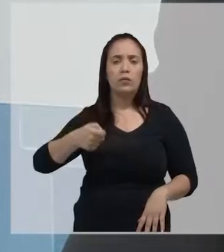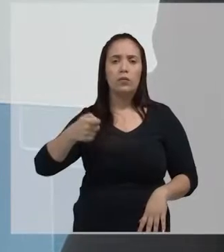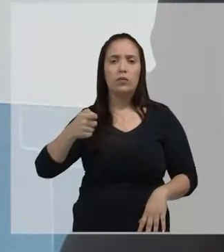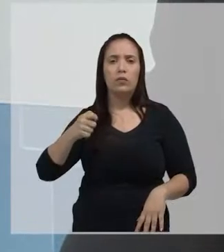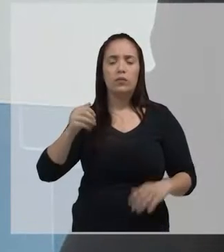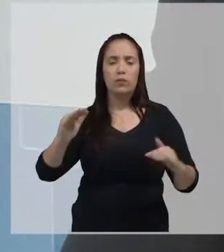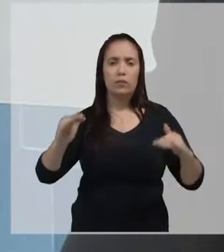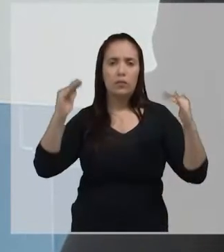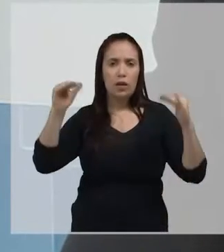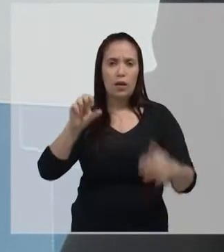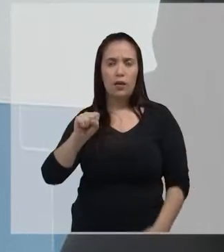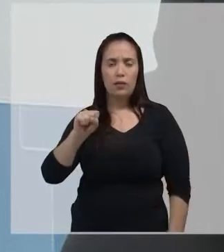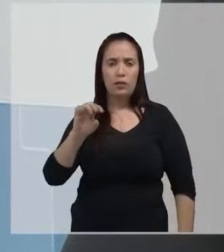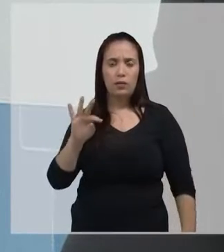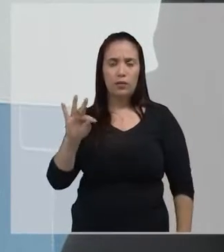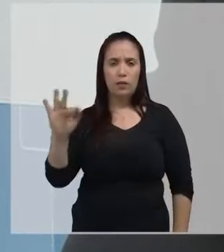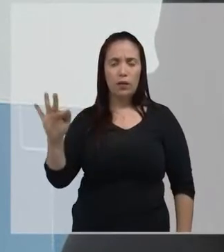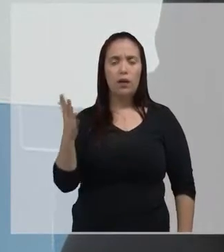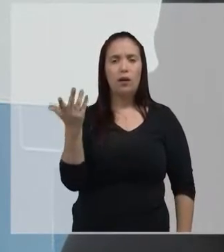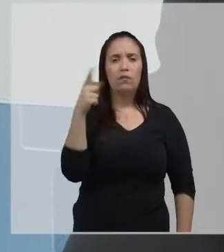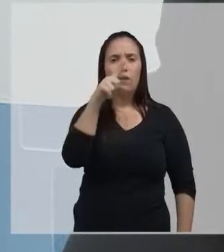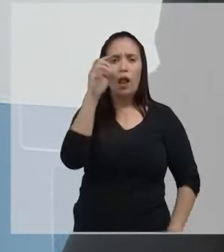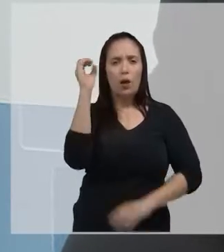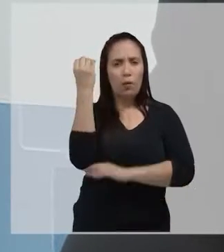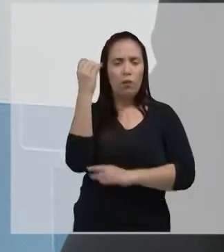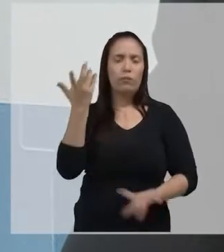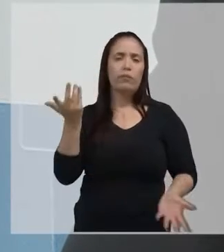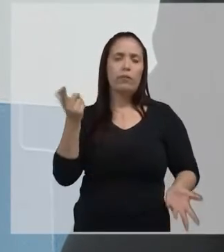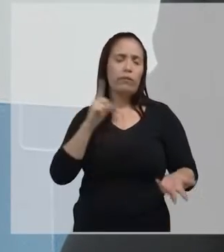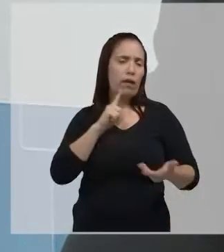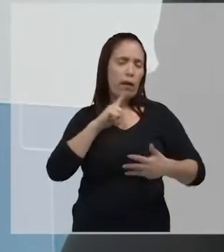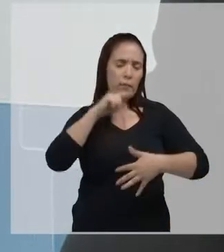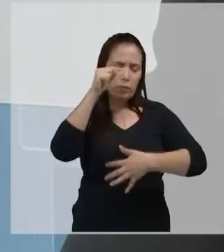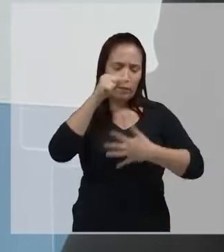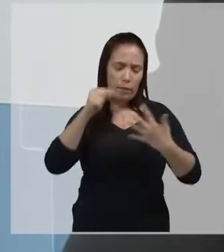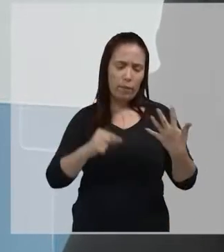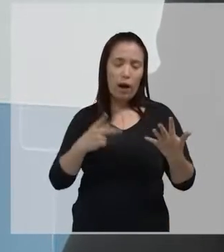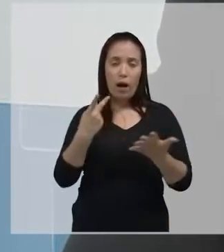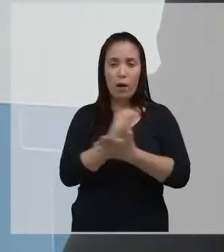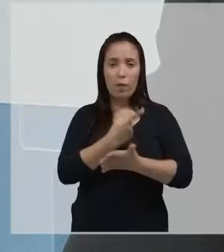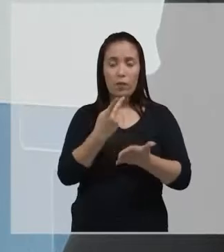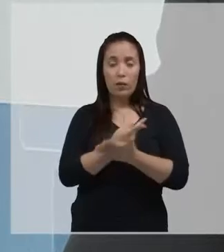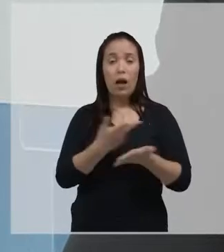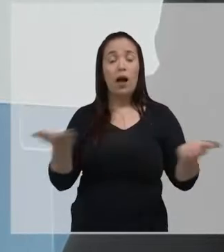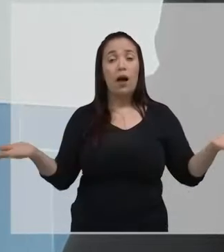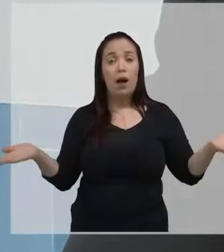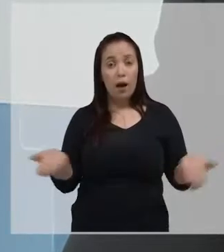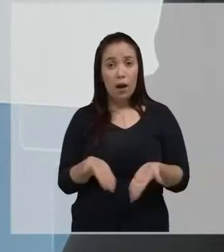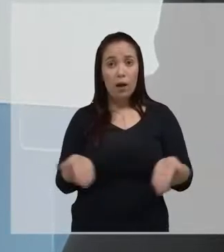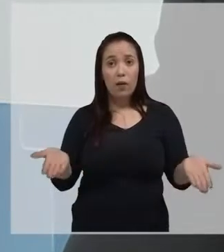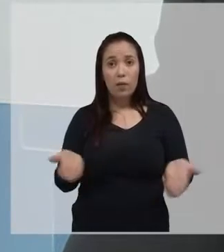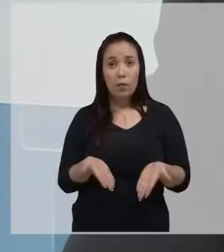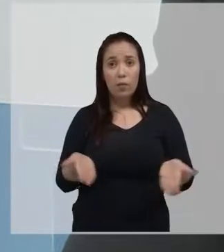Supremo, da Justiça Federal do Rio Grande do Sul, enfim, bateram de frente. E agora,